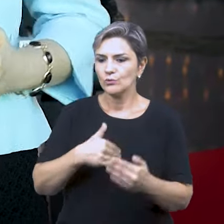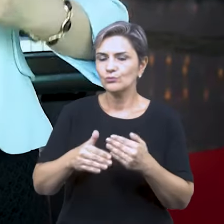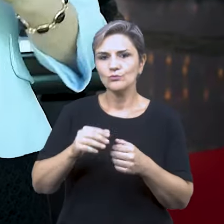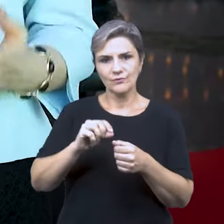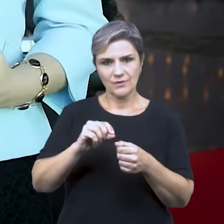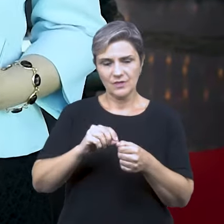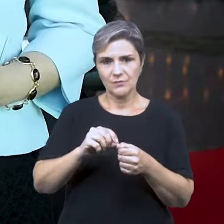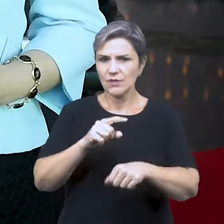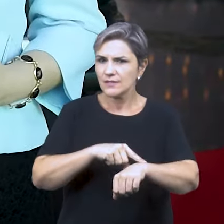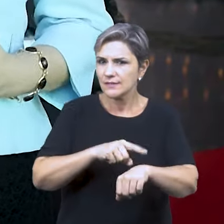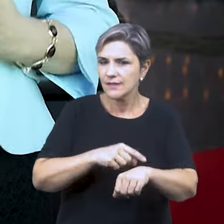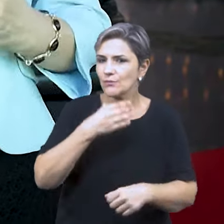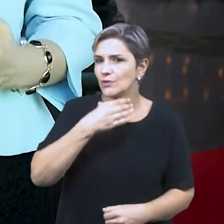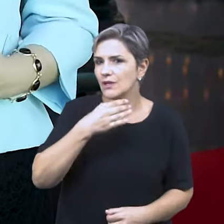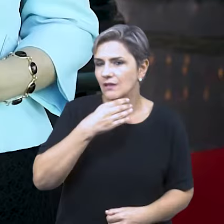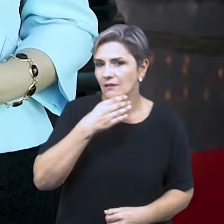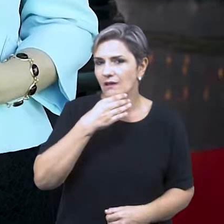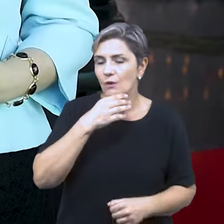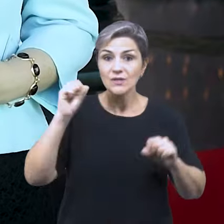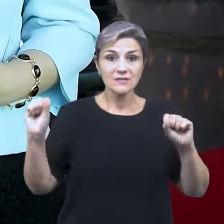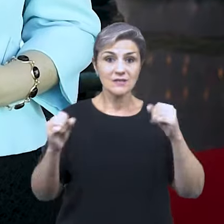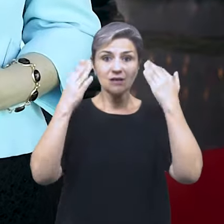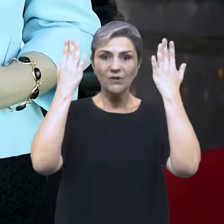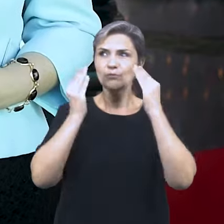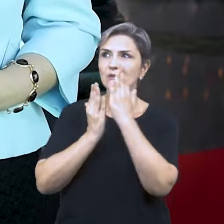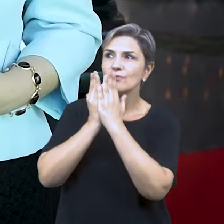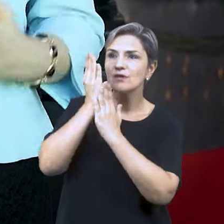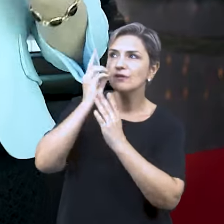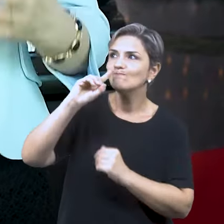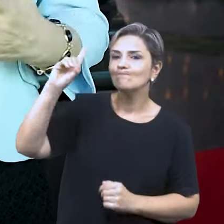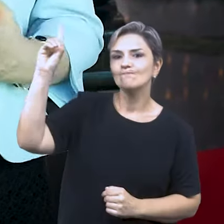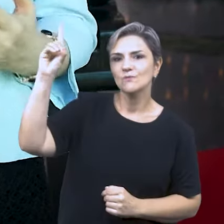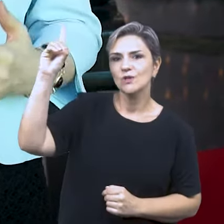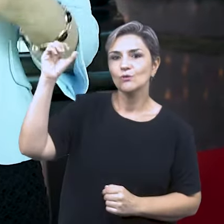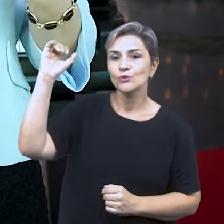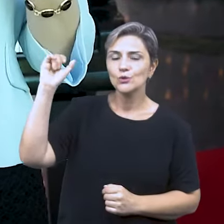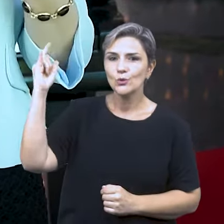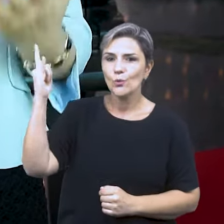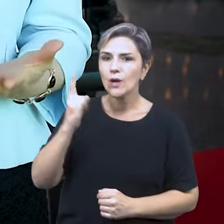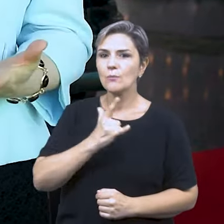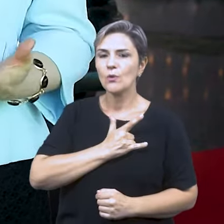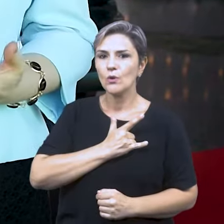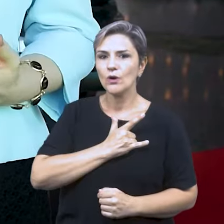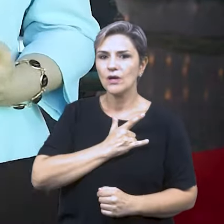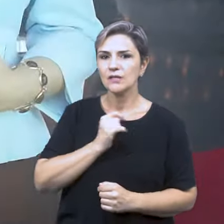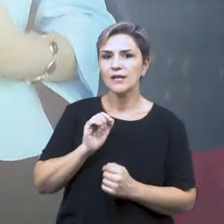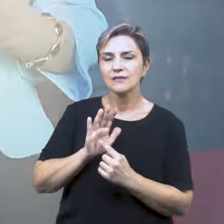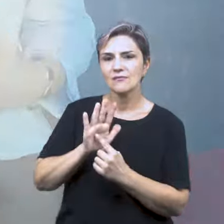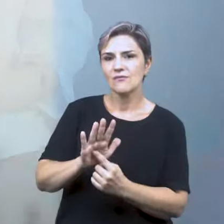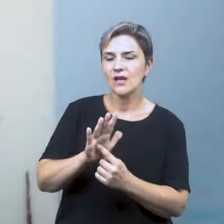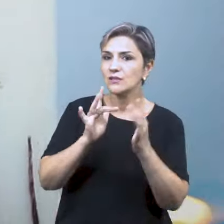fazemos. Que este tempo de Natal, onde celebramos a fidelidade de Deus e o seu amor revelado no Salvador